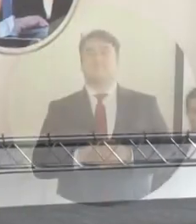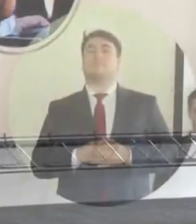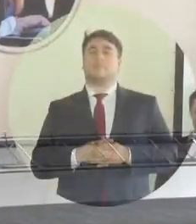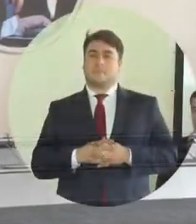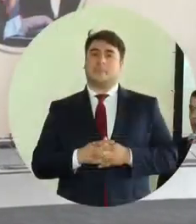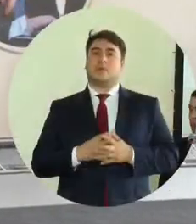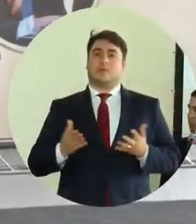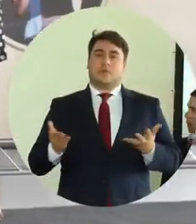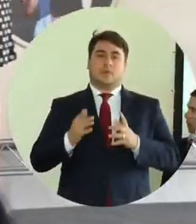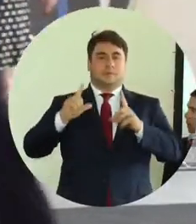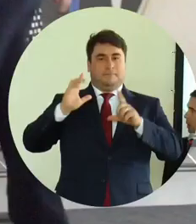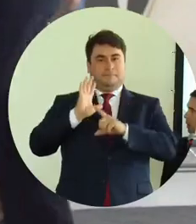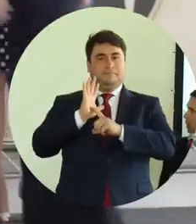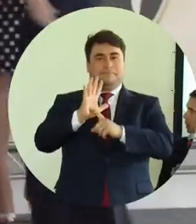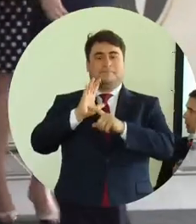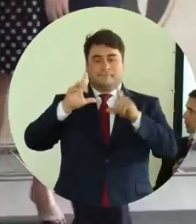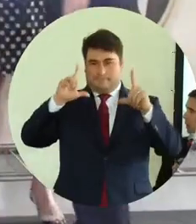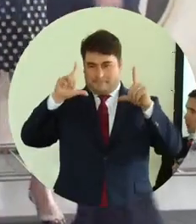Vamos então para o registro.